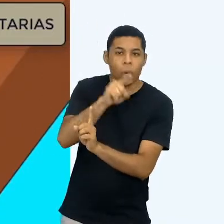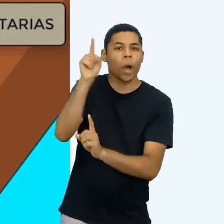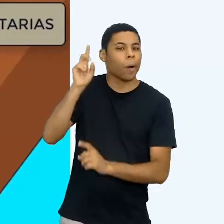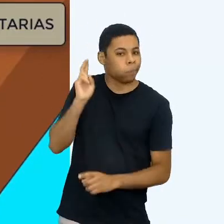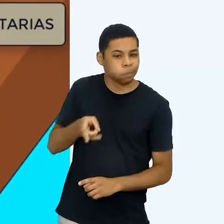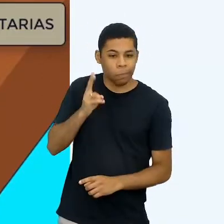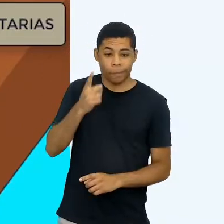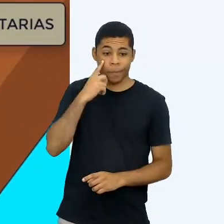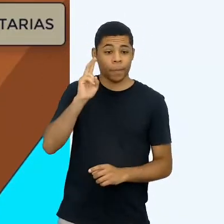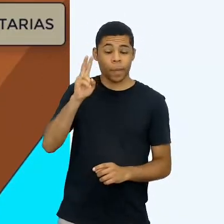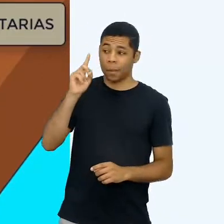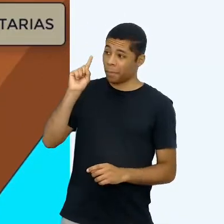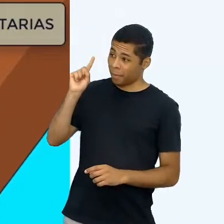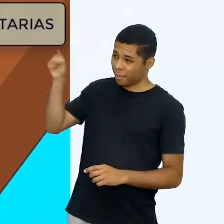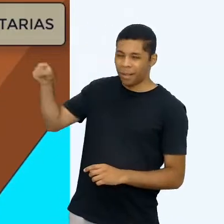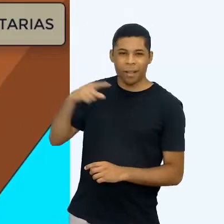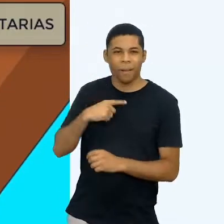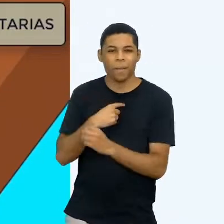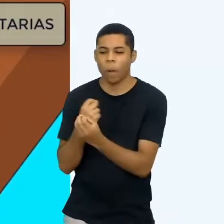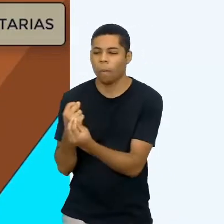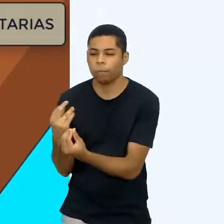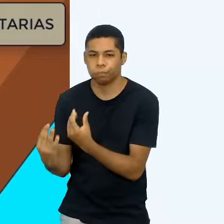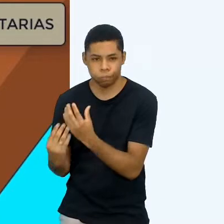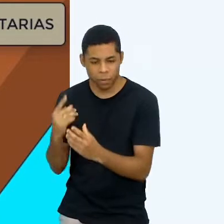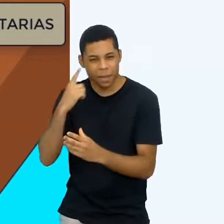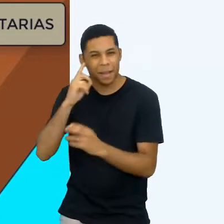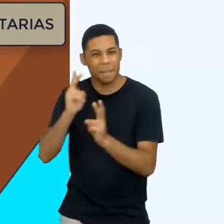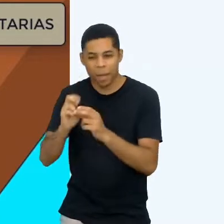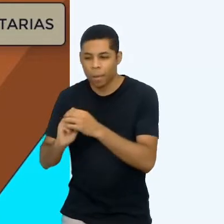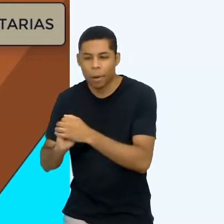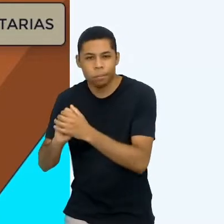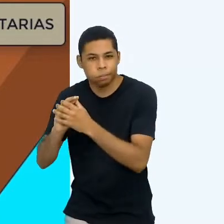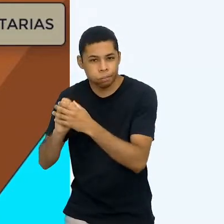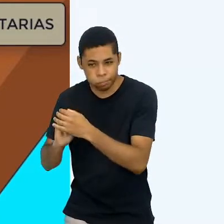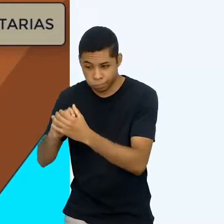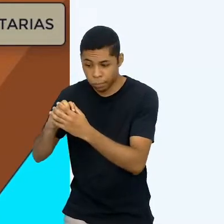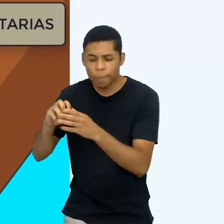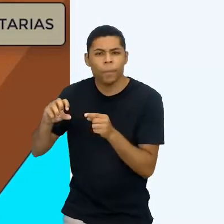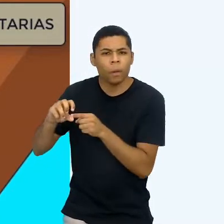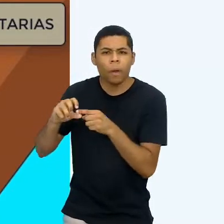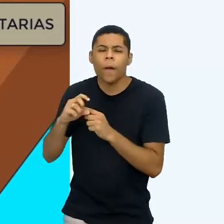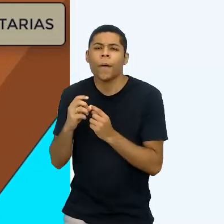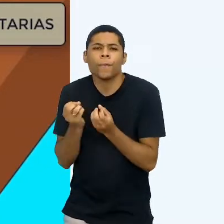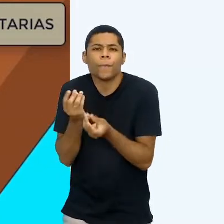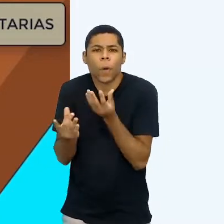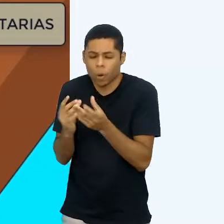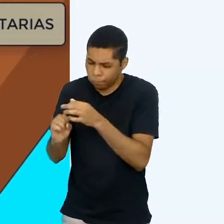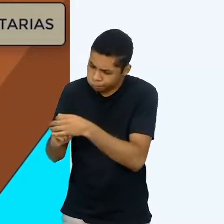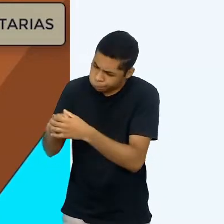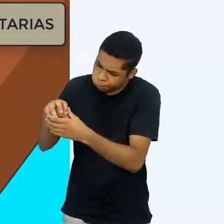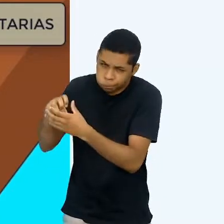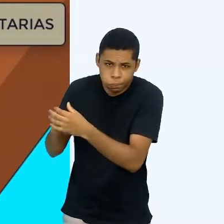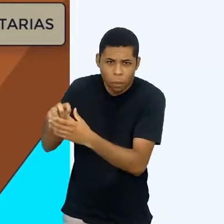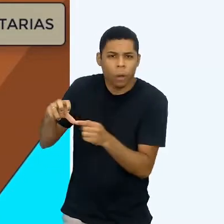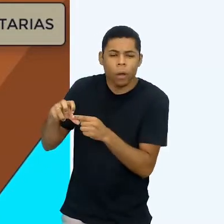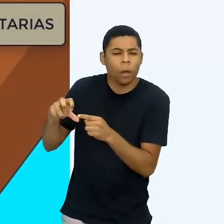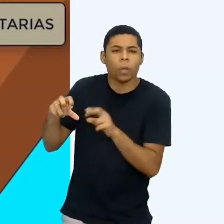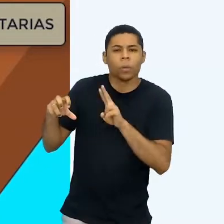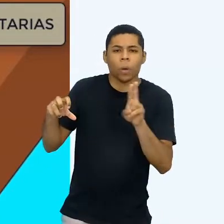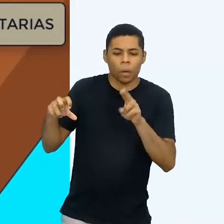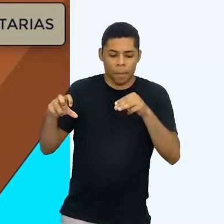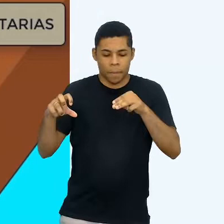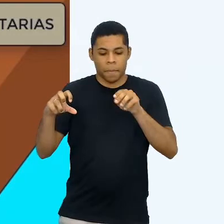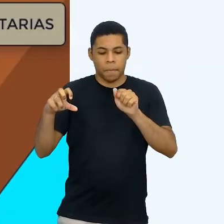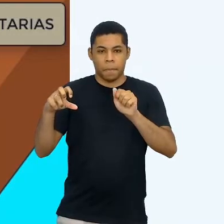através da erupção vulcânica, né, o magma vai se expelindo para fora e, logicamente, né, ele vai indo